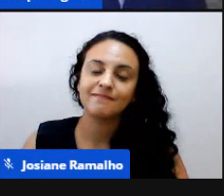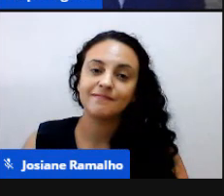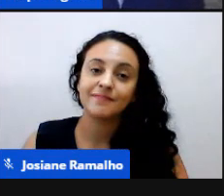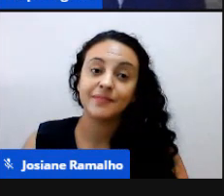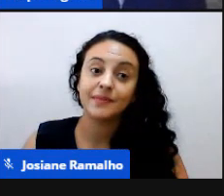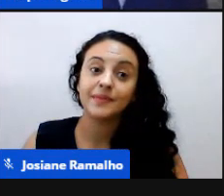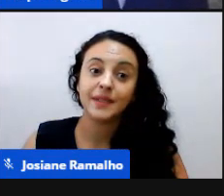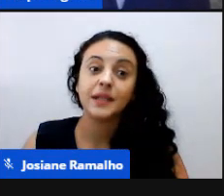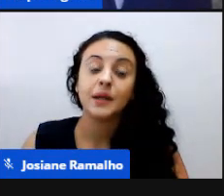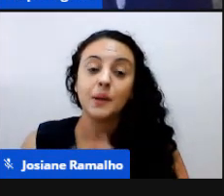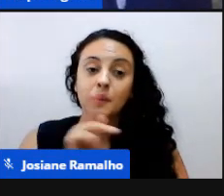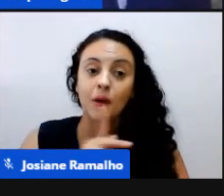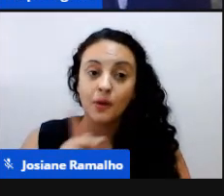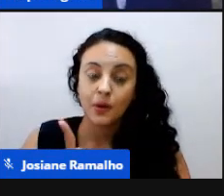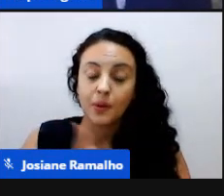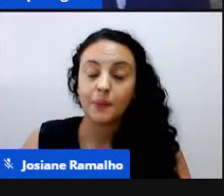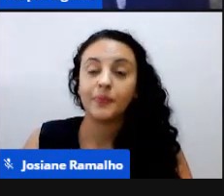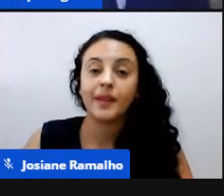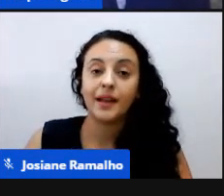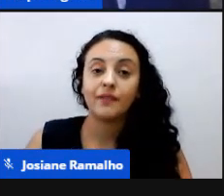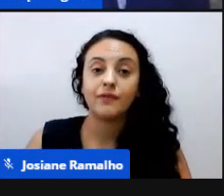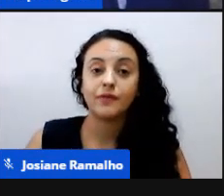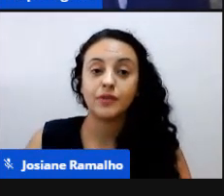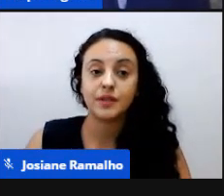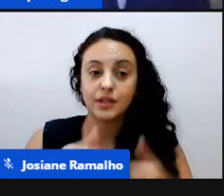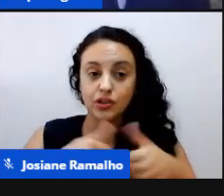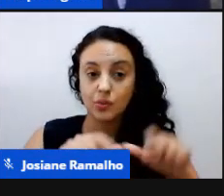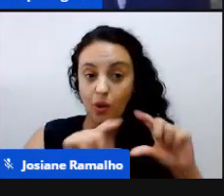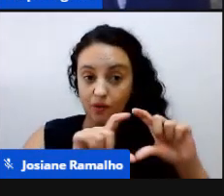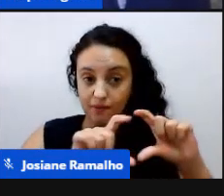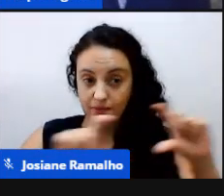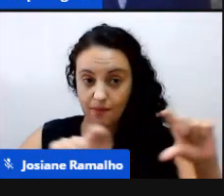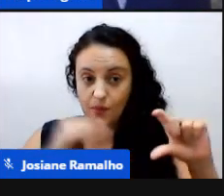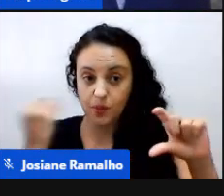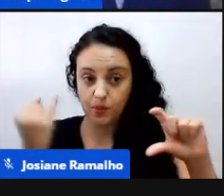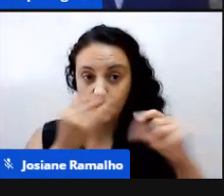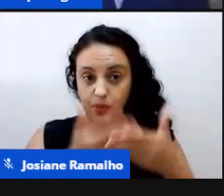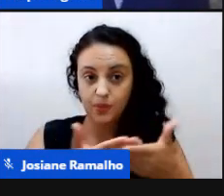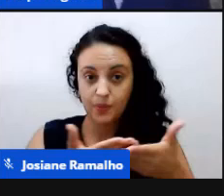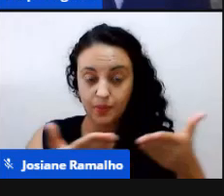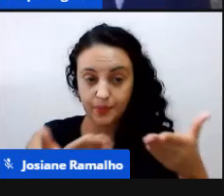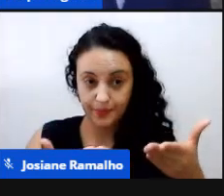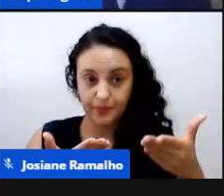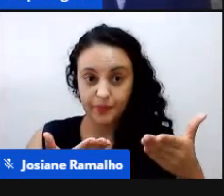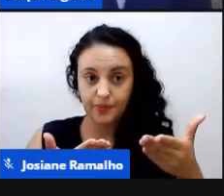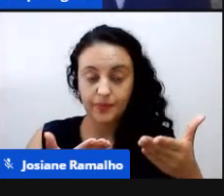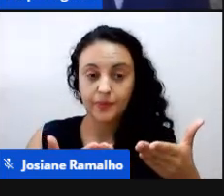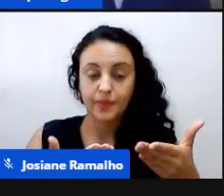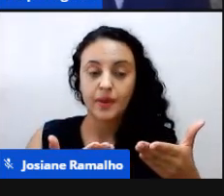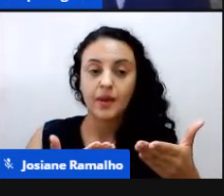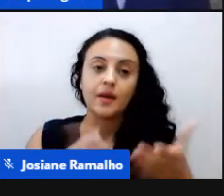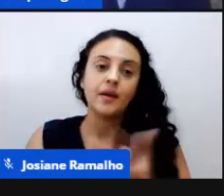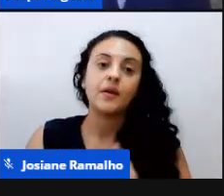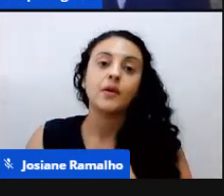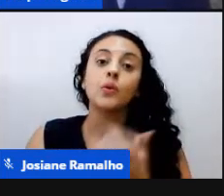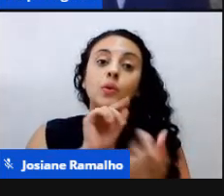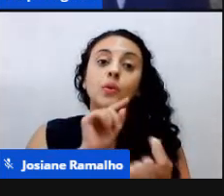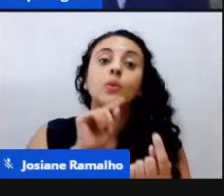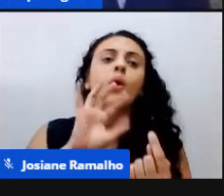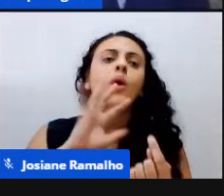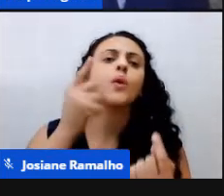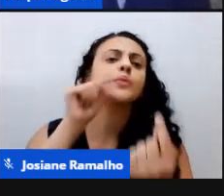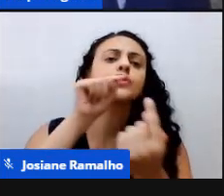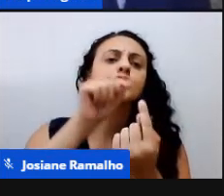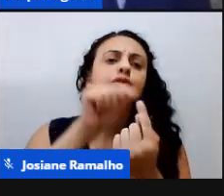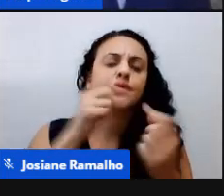Professores, a gente deixou uma frase bem importante para vocês, né, de consideração final sobre o objetivo da educação física na